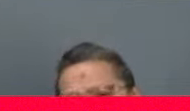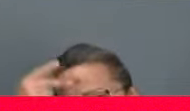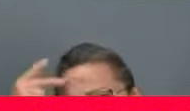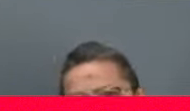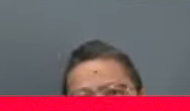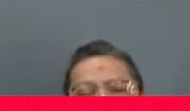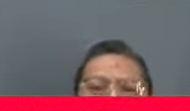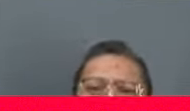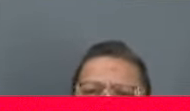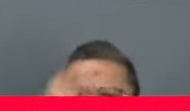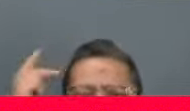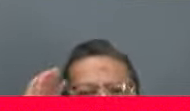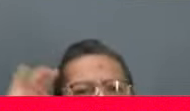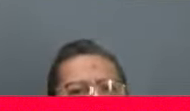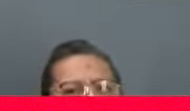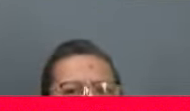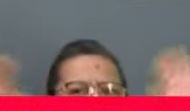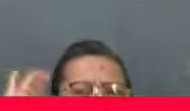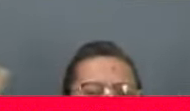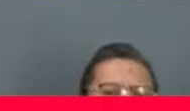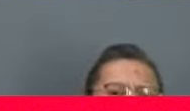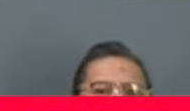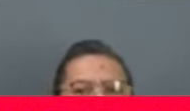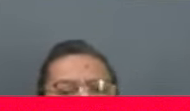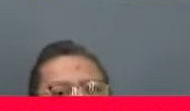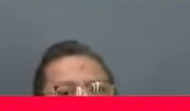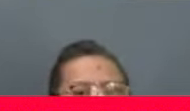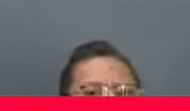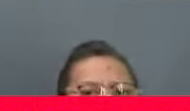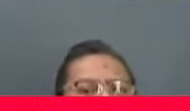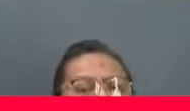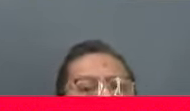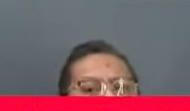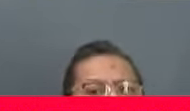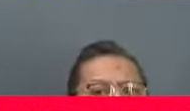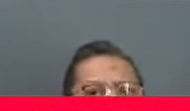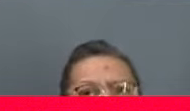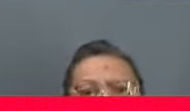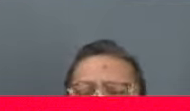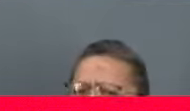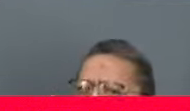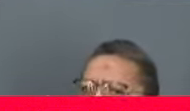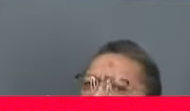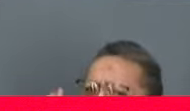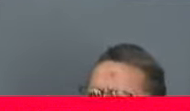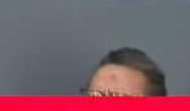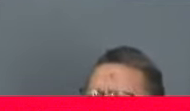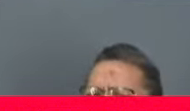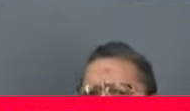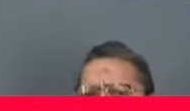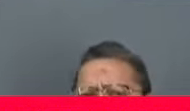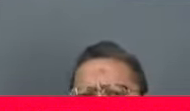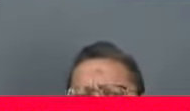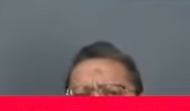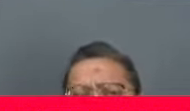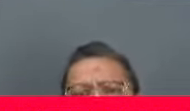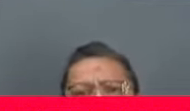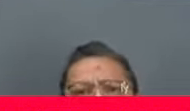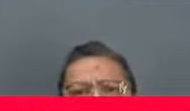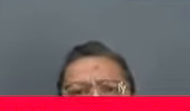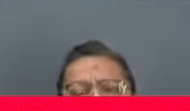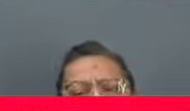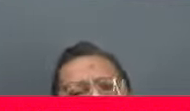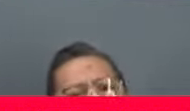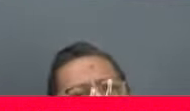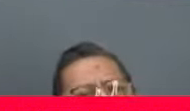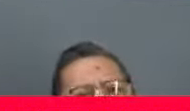de algumas pessoas com a cabeça fraca que há uma certa legitimidade em você